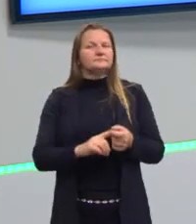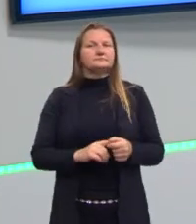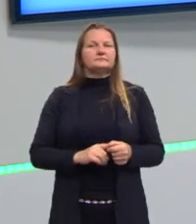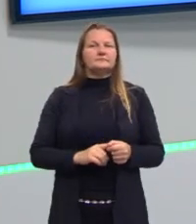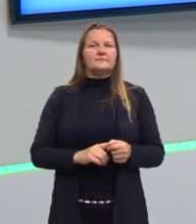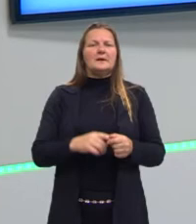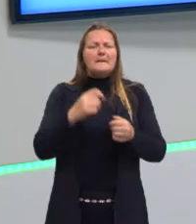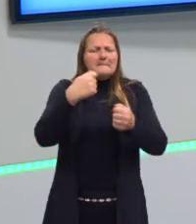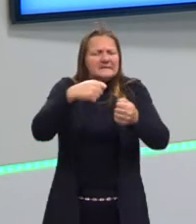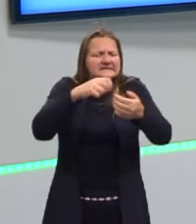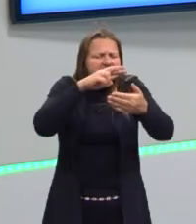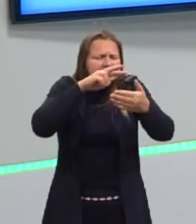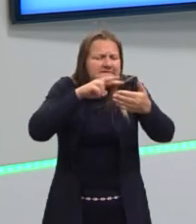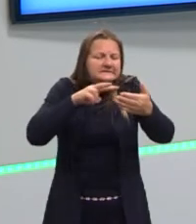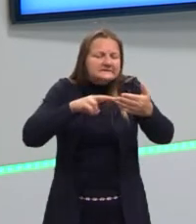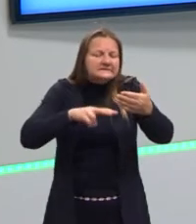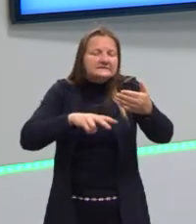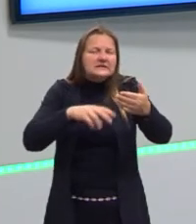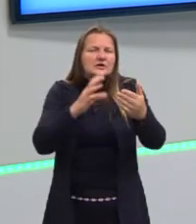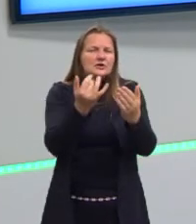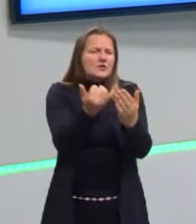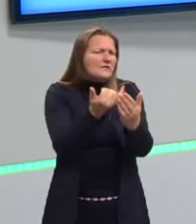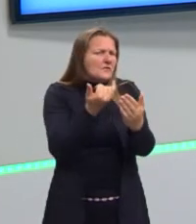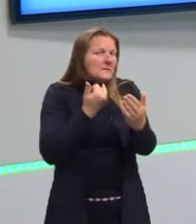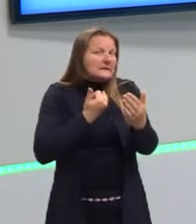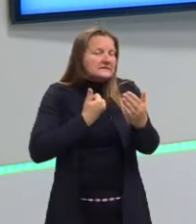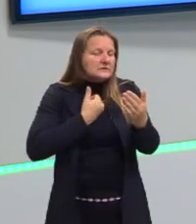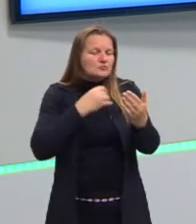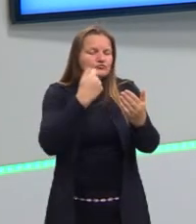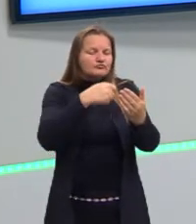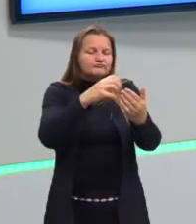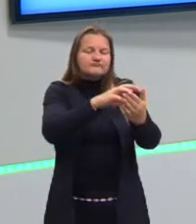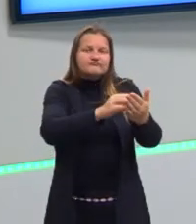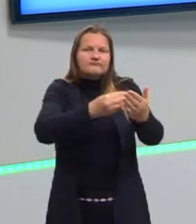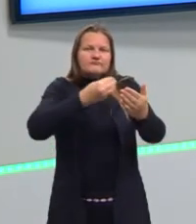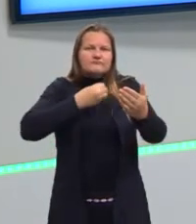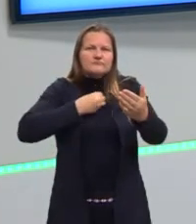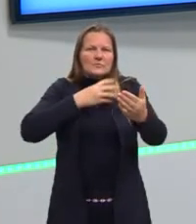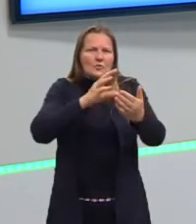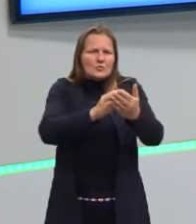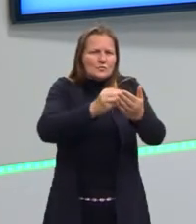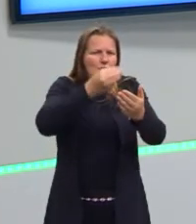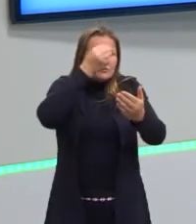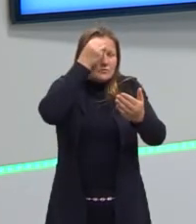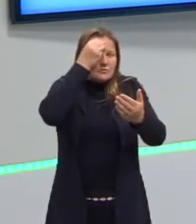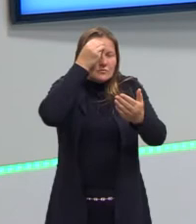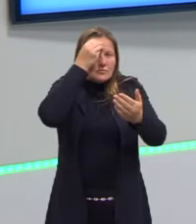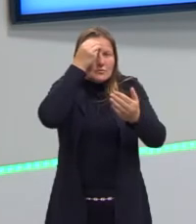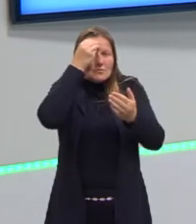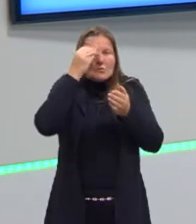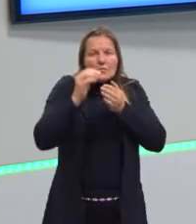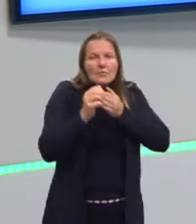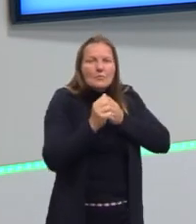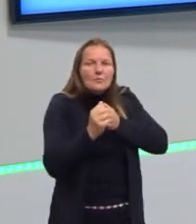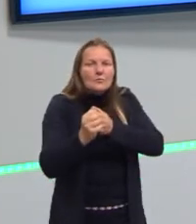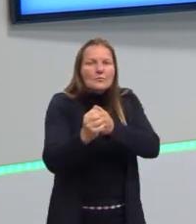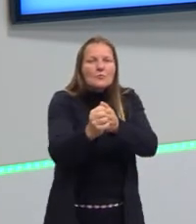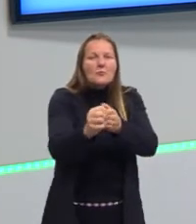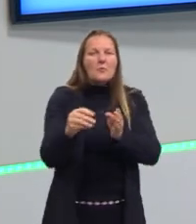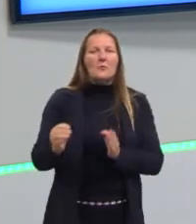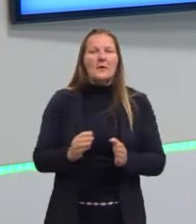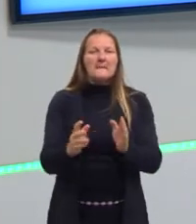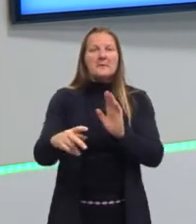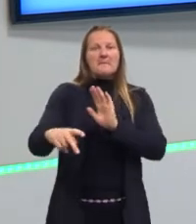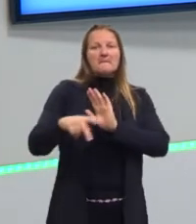e tirar deles as informações necessárias para conduzir o caminho do meu texto